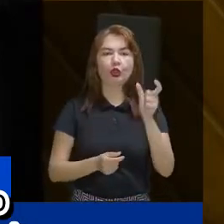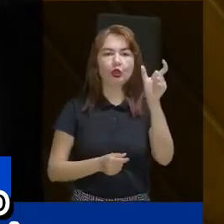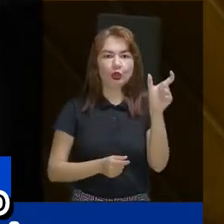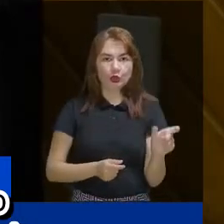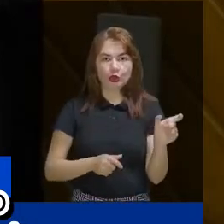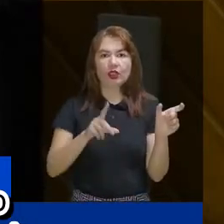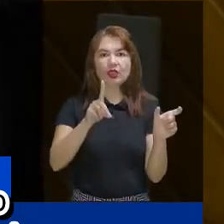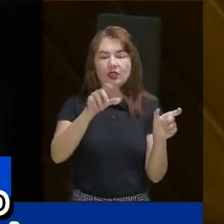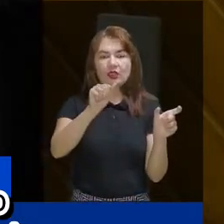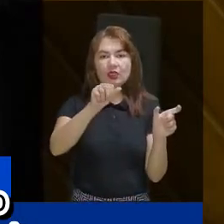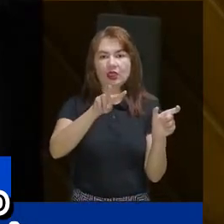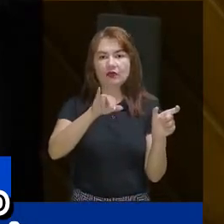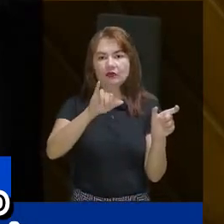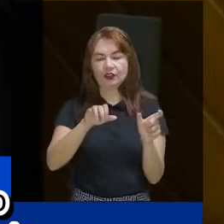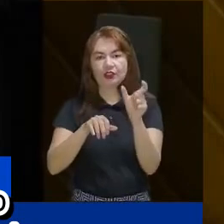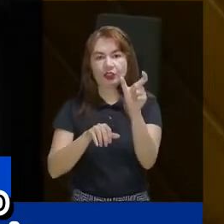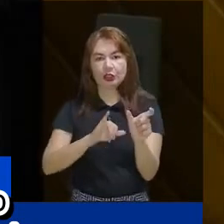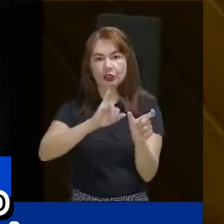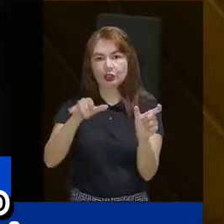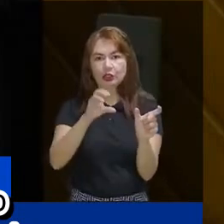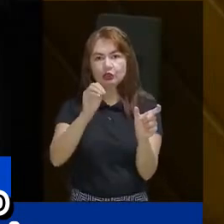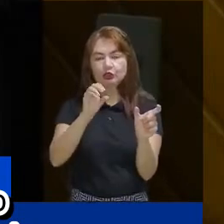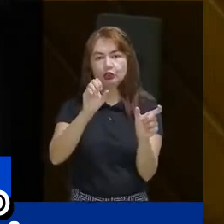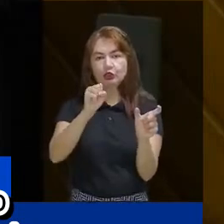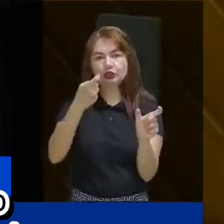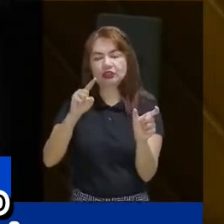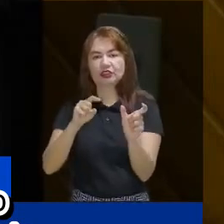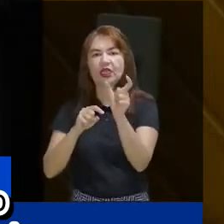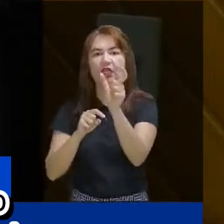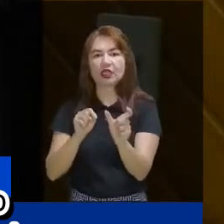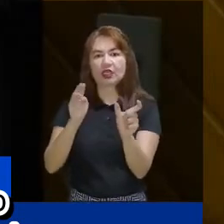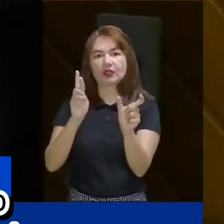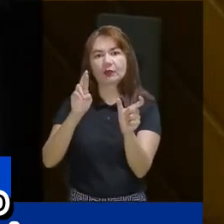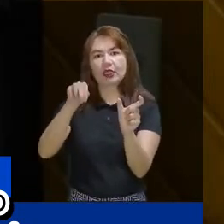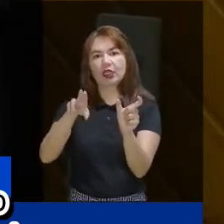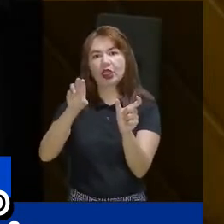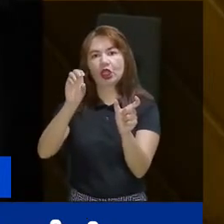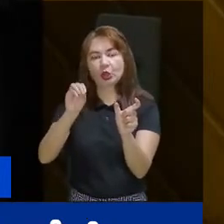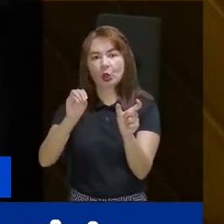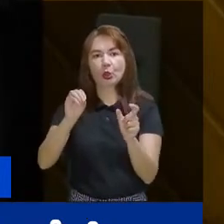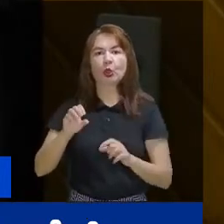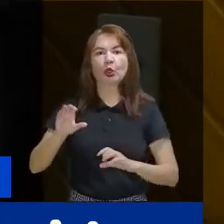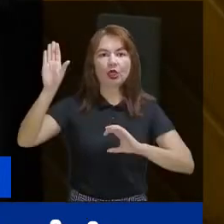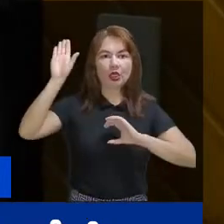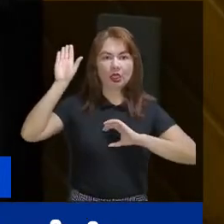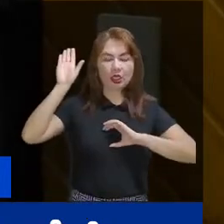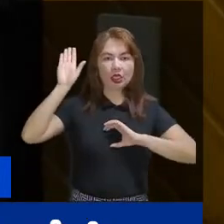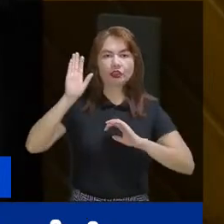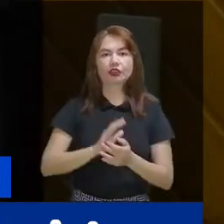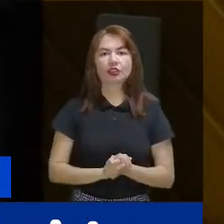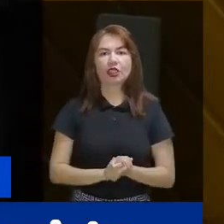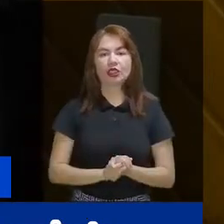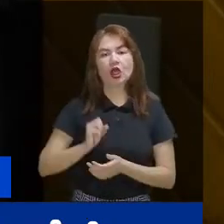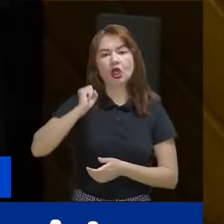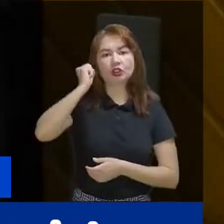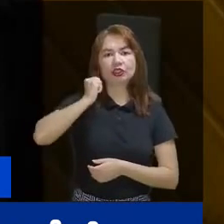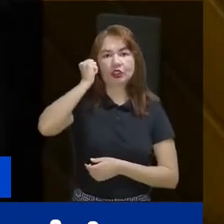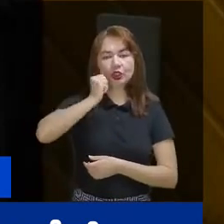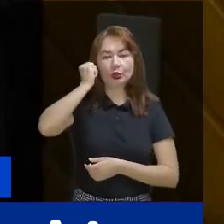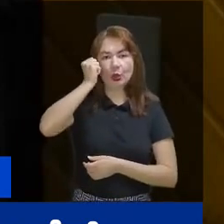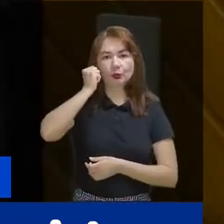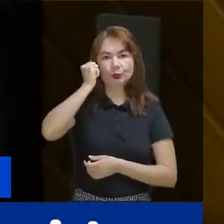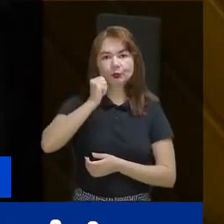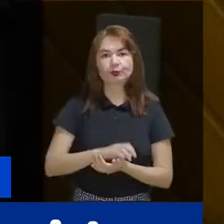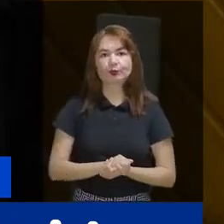Samuel Alcolumbre, José Samuel Alcolumbre e Breno Barbosa Chaves Pinto, candidato, respectivamente, ao cargo de senador da